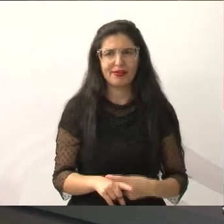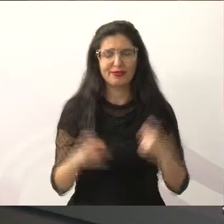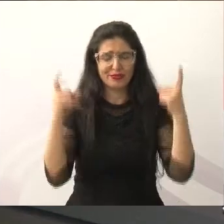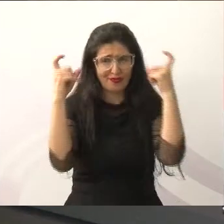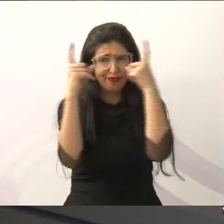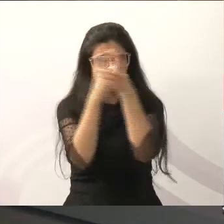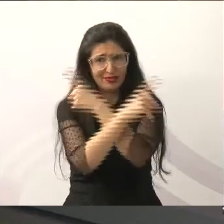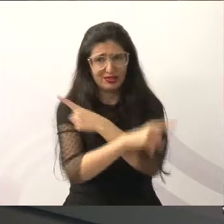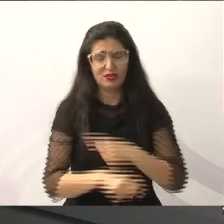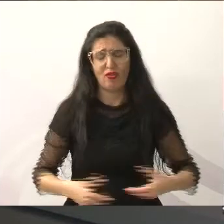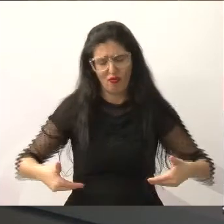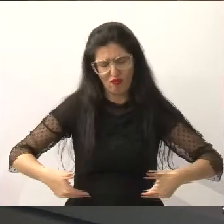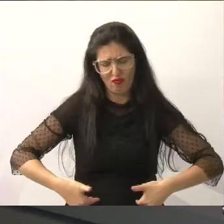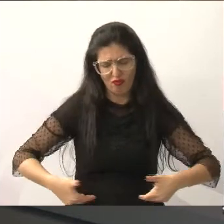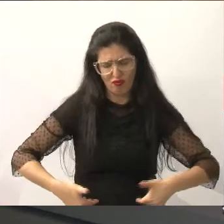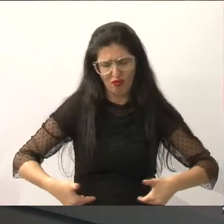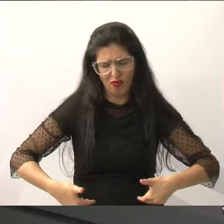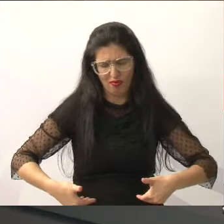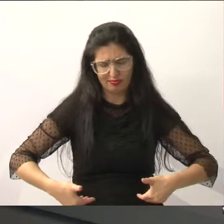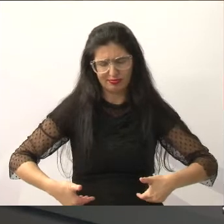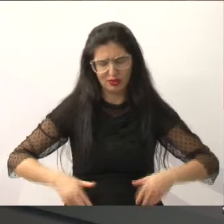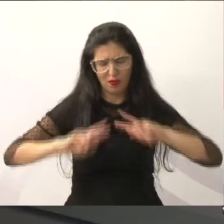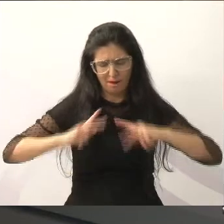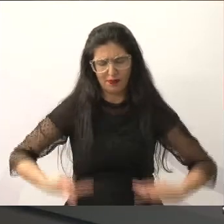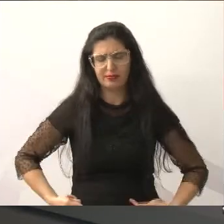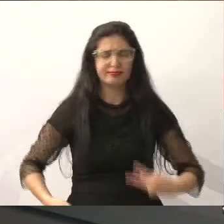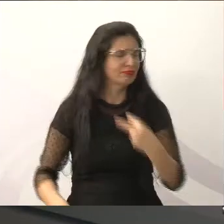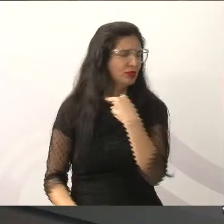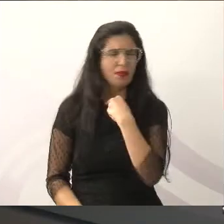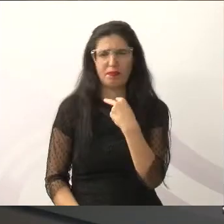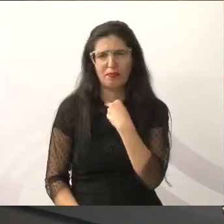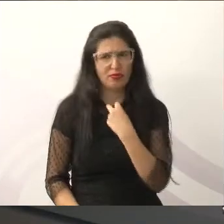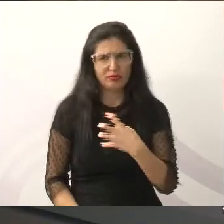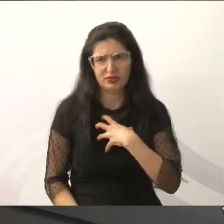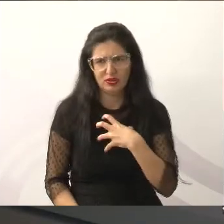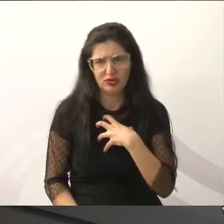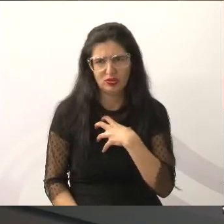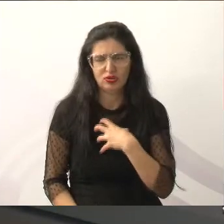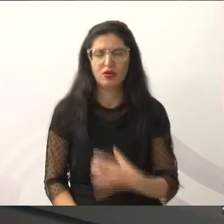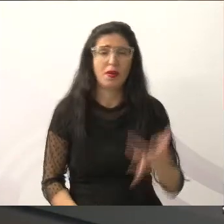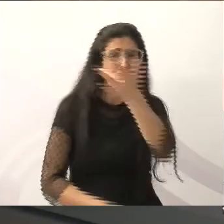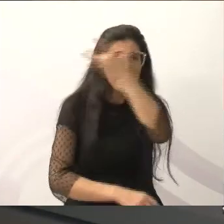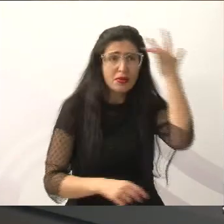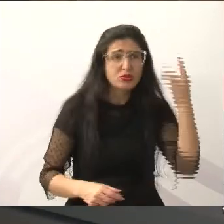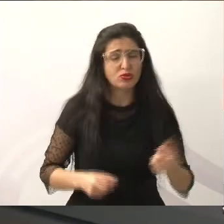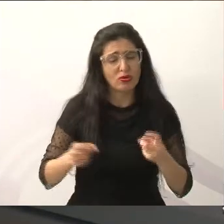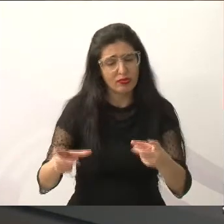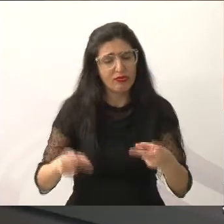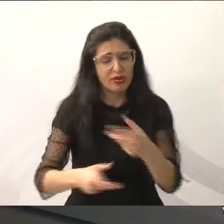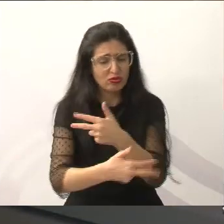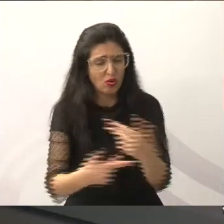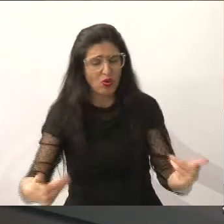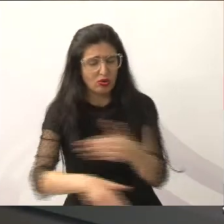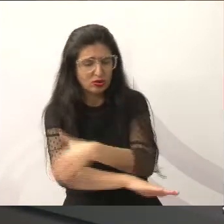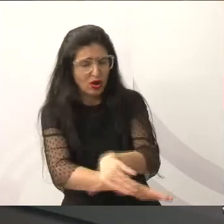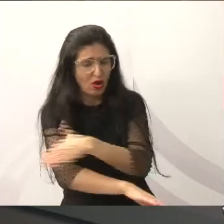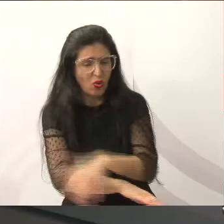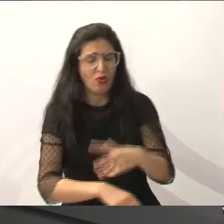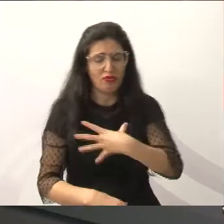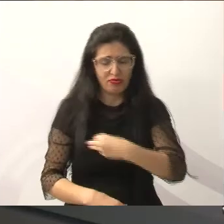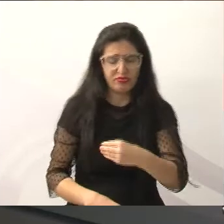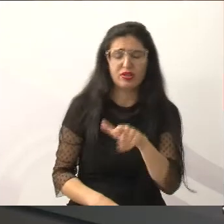Barriga vazia não para em pé, então a gente sabe. O camelô tem ali a sua família, os seus filhos, e precisa dar uma